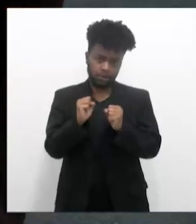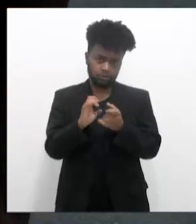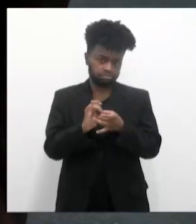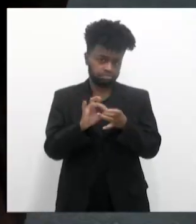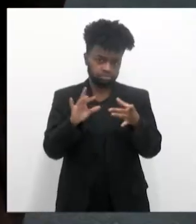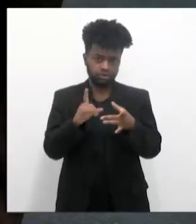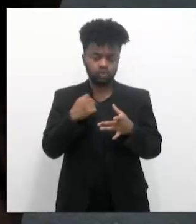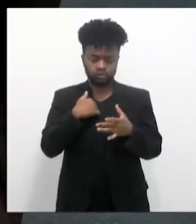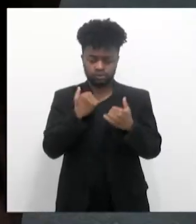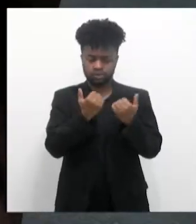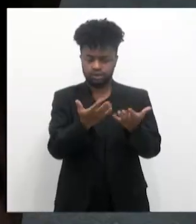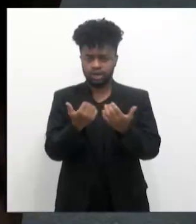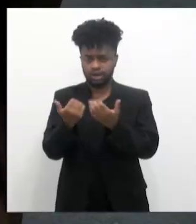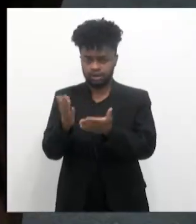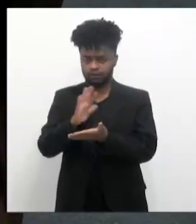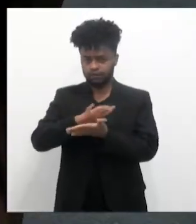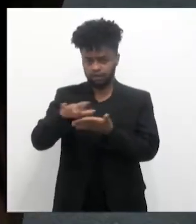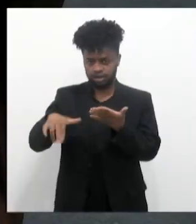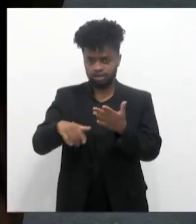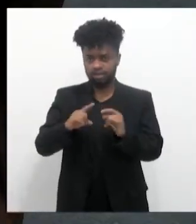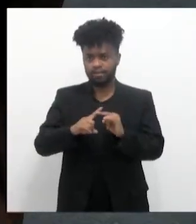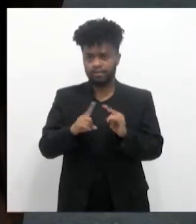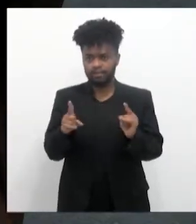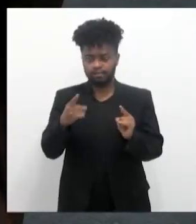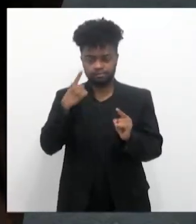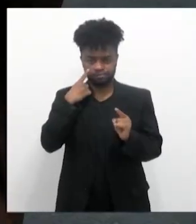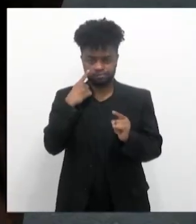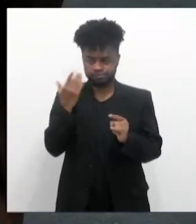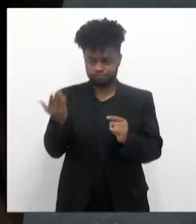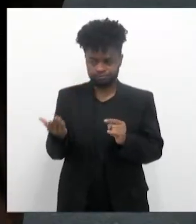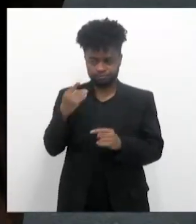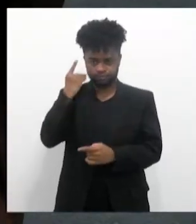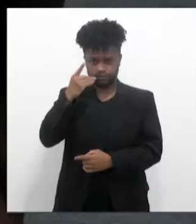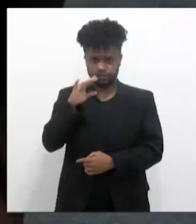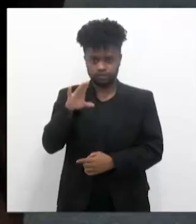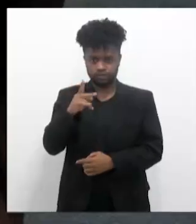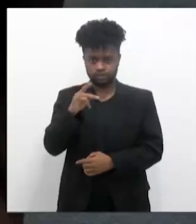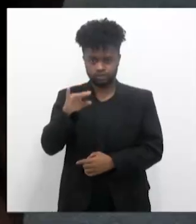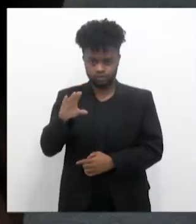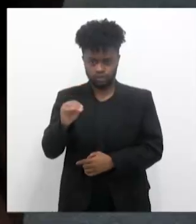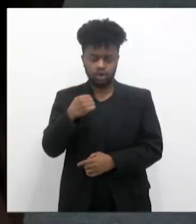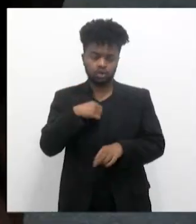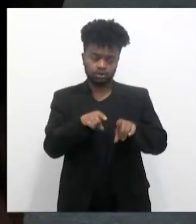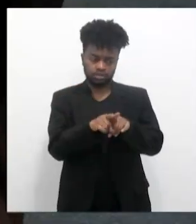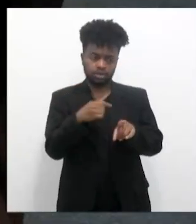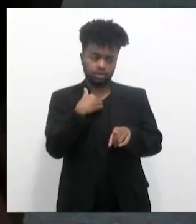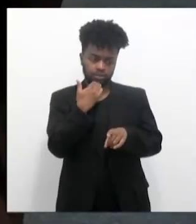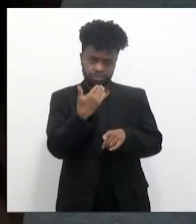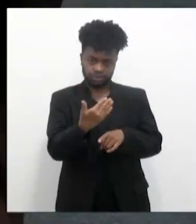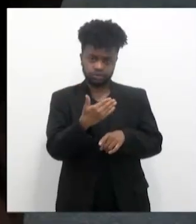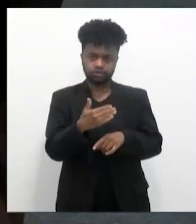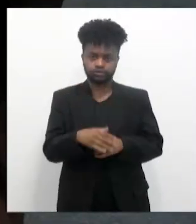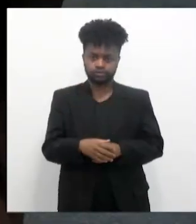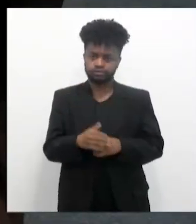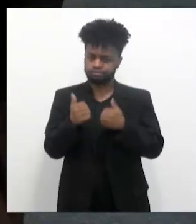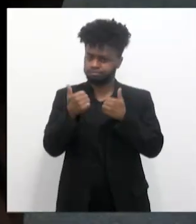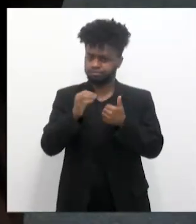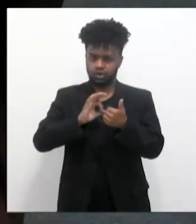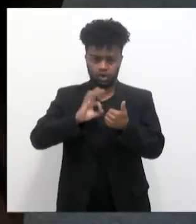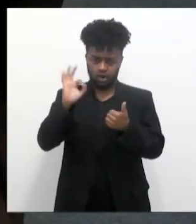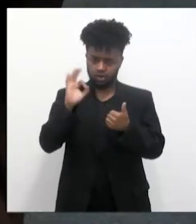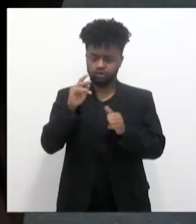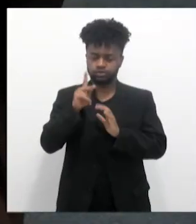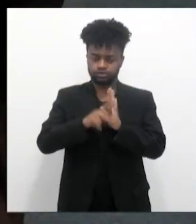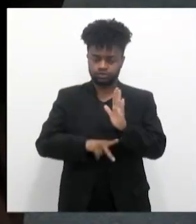foram concedidos. Veja aqui, o próprio deputado Chico Machado. Eu também vou pedir coautoria. Está concedido muito bom também,